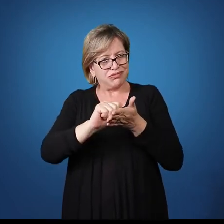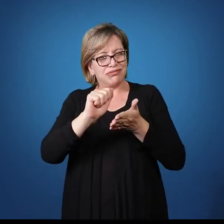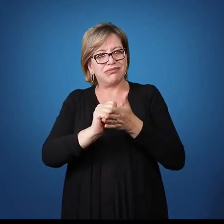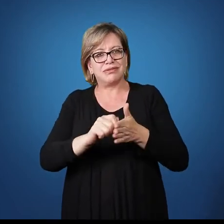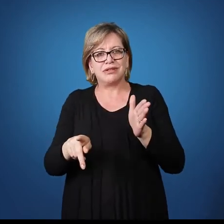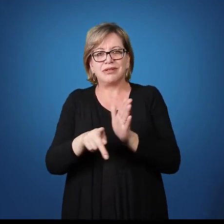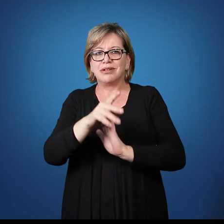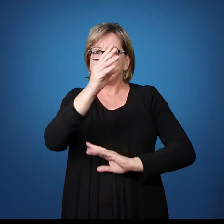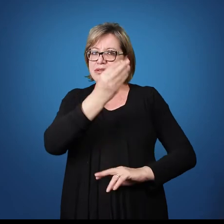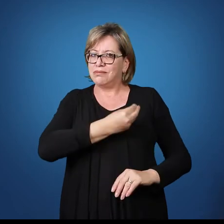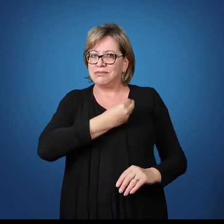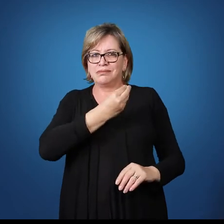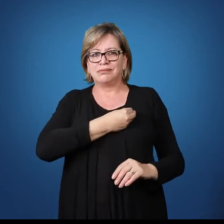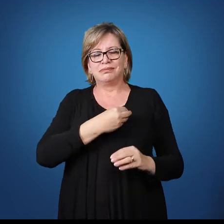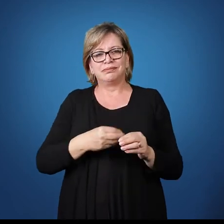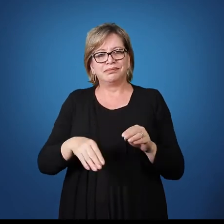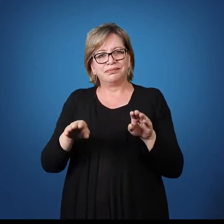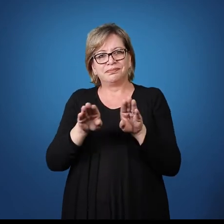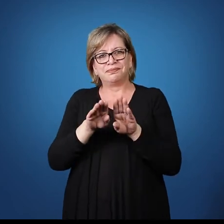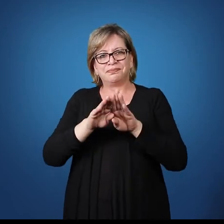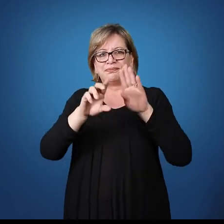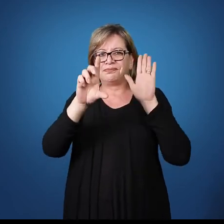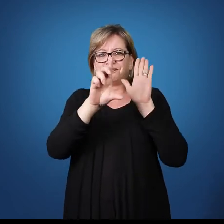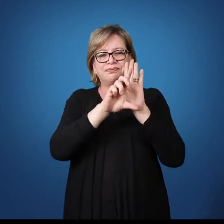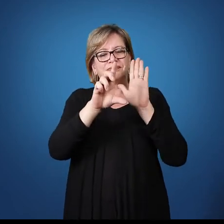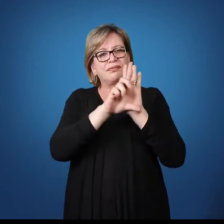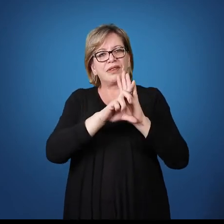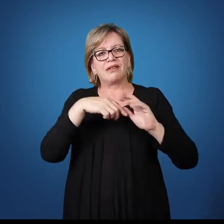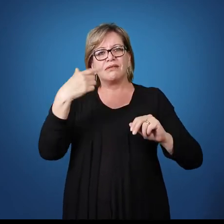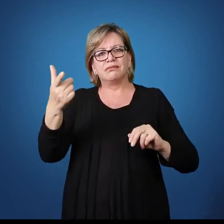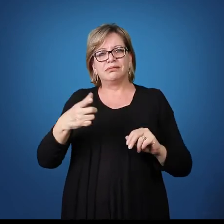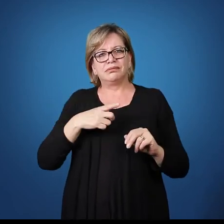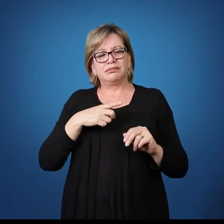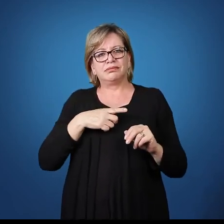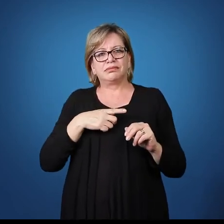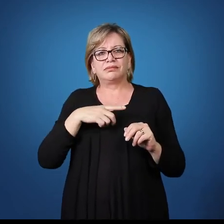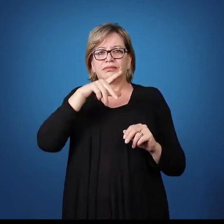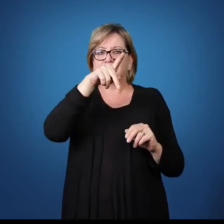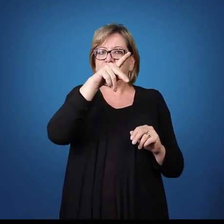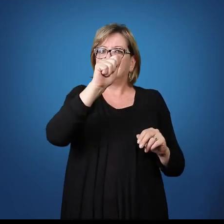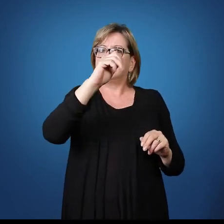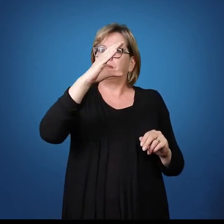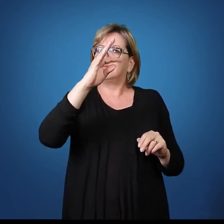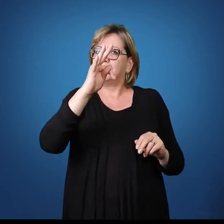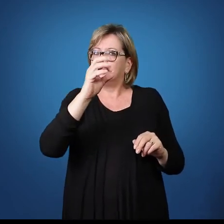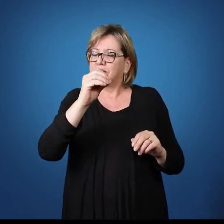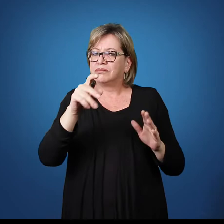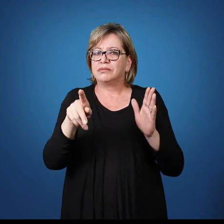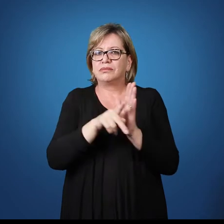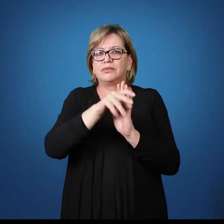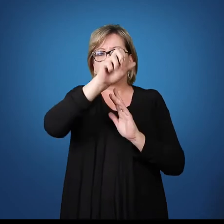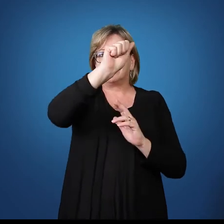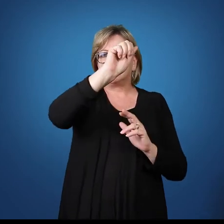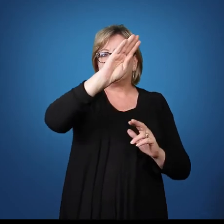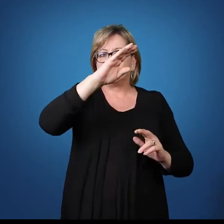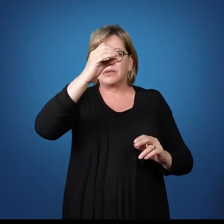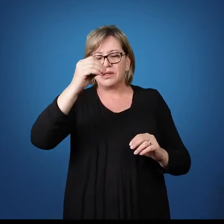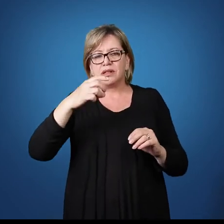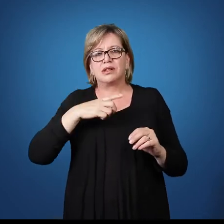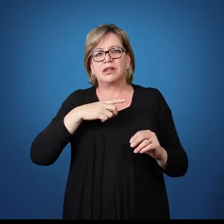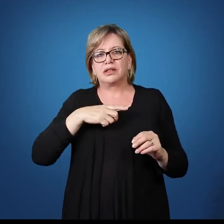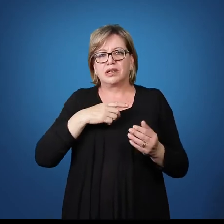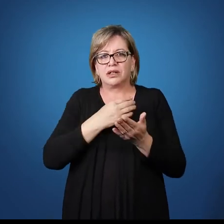sua vida. Ainda em relação à legislação, nós temos também o Pacto Nacional pela Alfabetização na Idade Certa, que foi